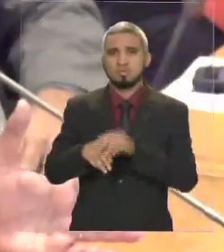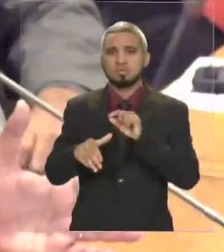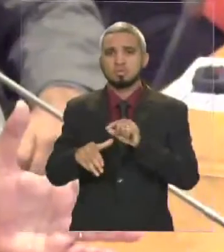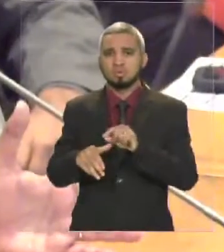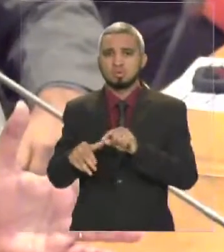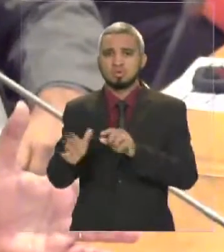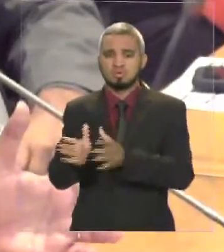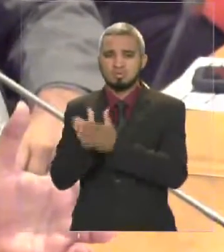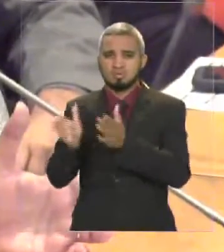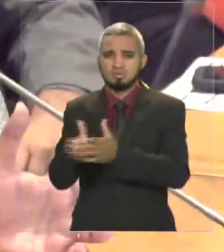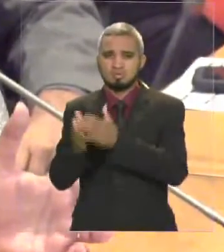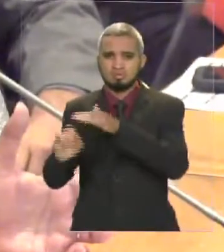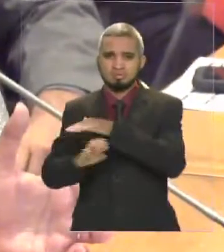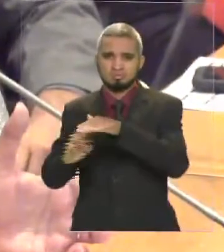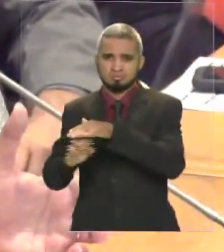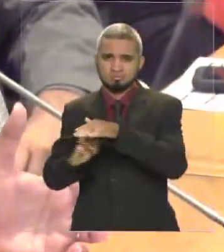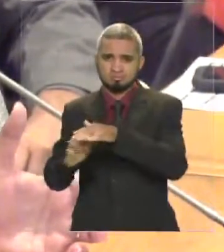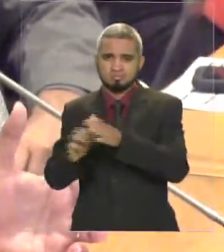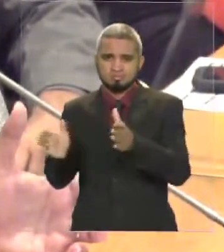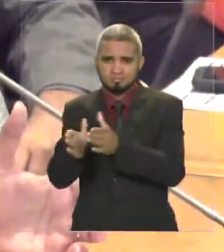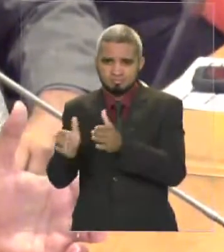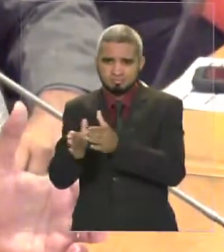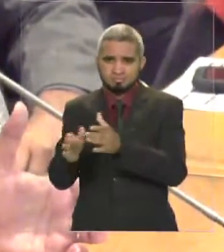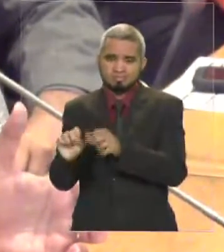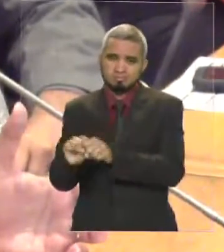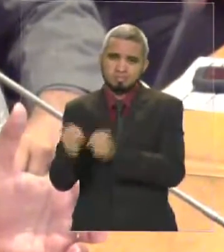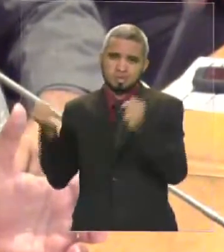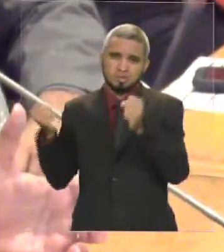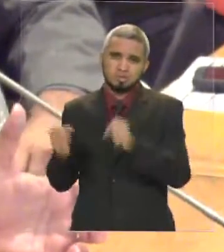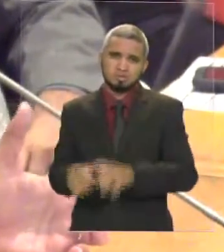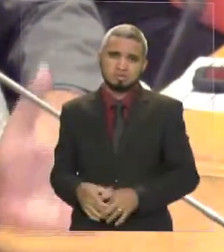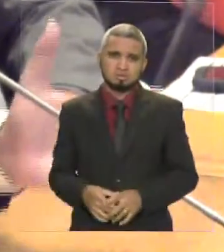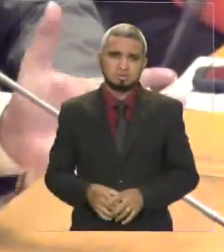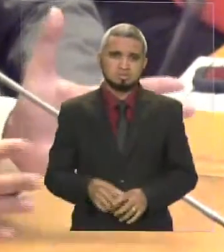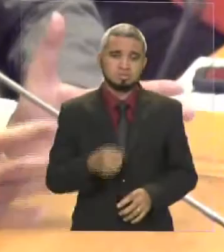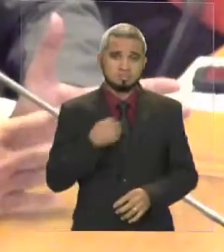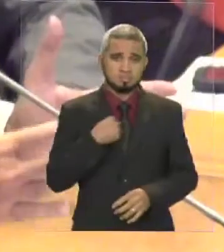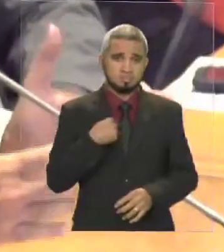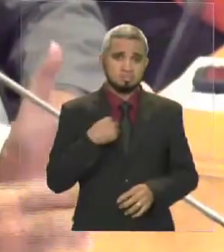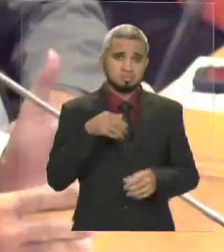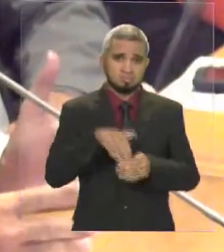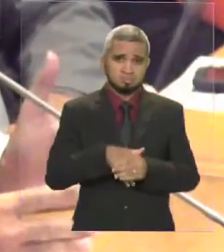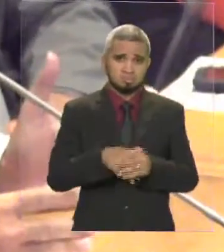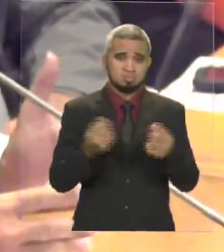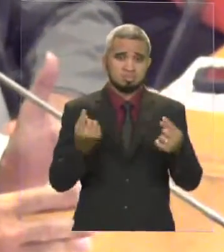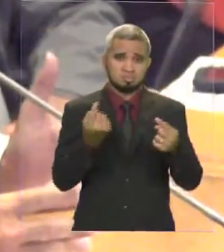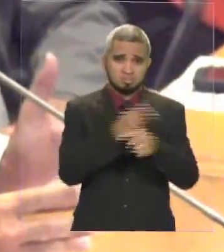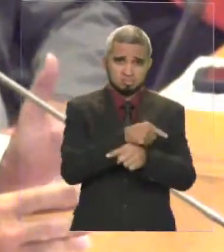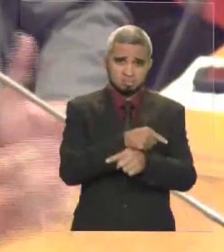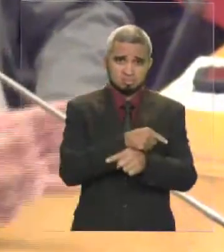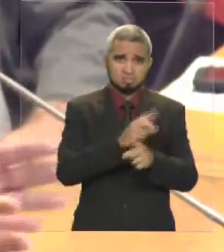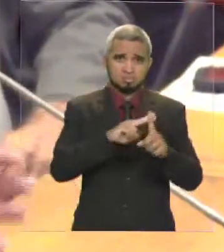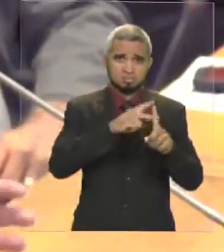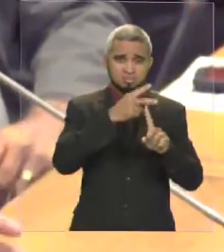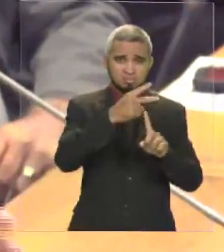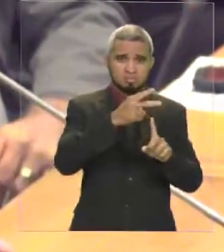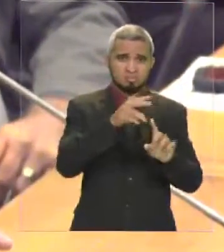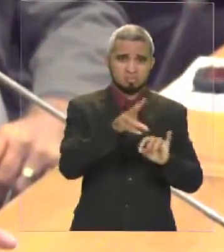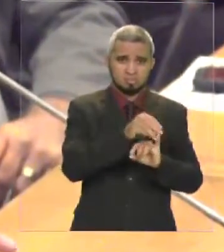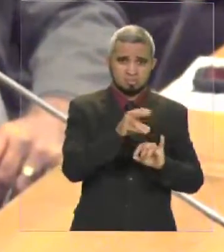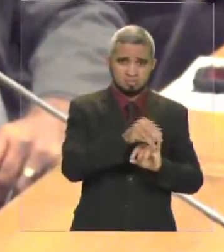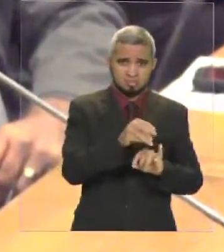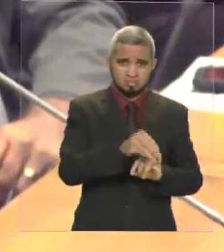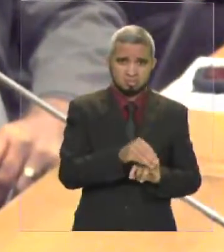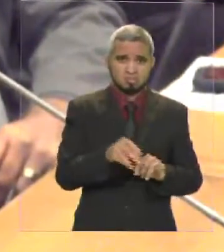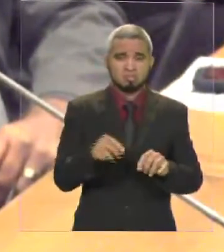Então, eu queria, mais uma vez, parabenizar a Vossa Excelência e dizer que meu voto é um voto de coerência. Votei contra o aumento de imposto para a população. E vou votar a favor